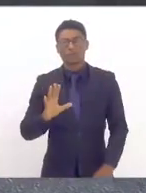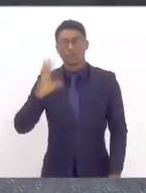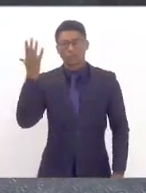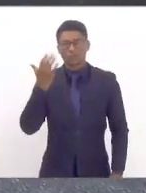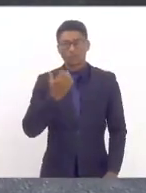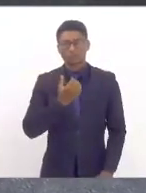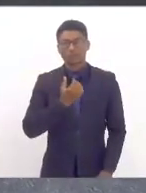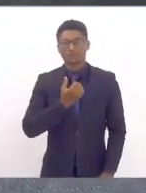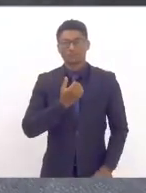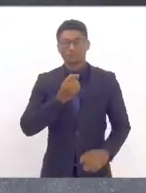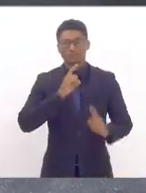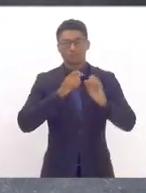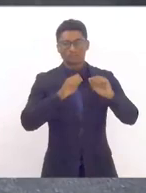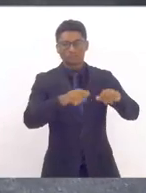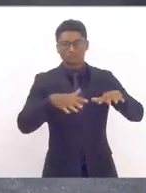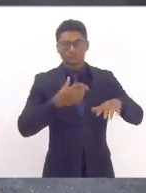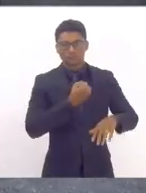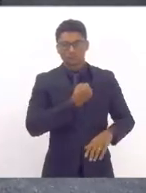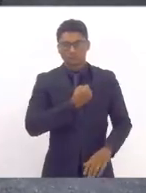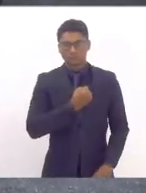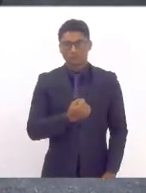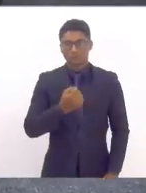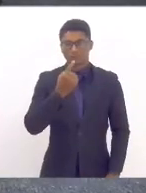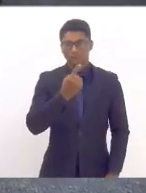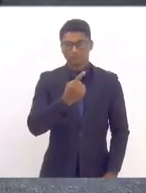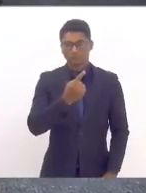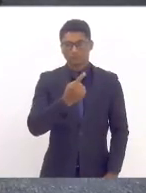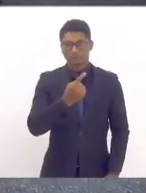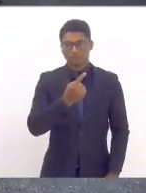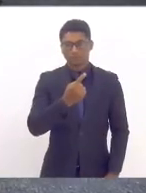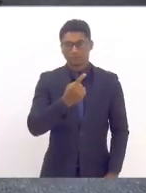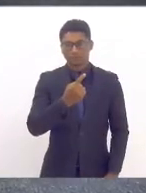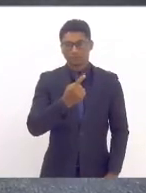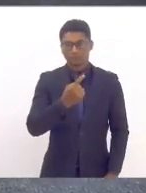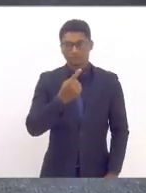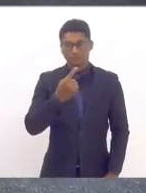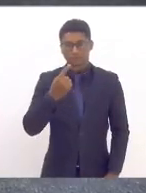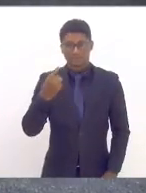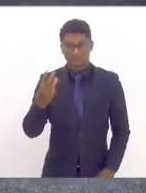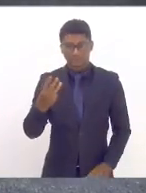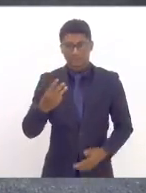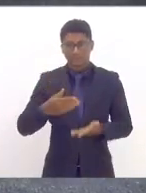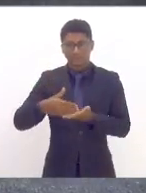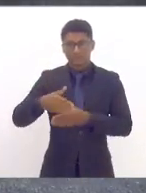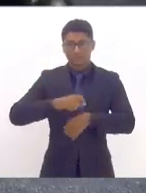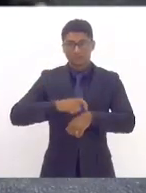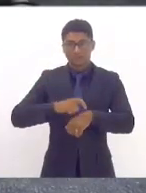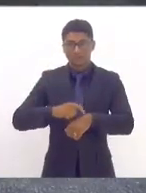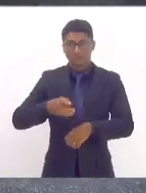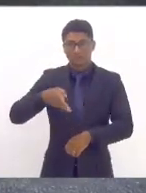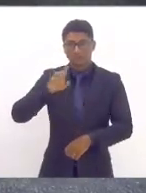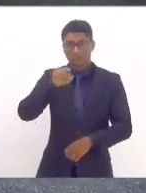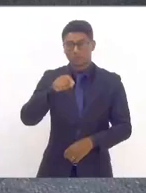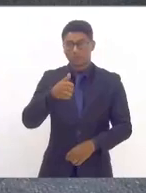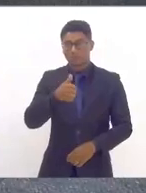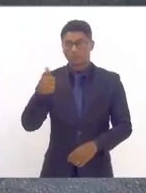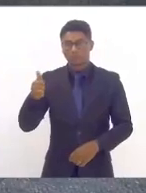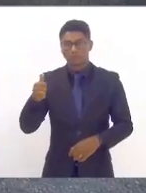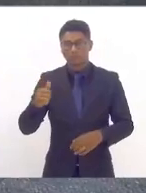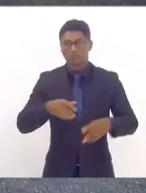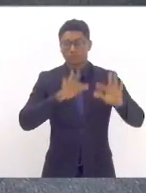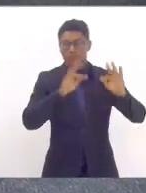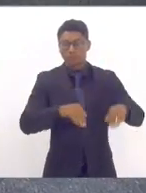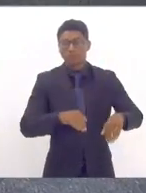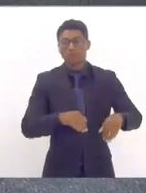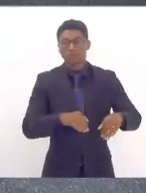na centésima trigésima sessão ordinária extraordinária que iniciada às 16 horas e 11 minutos encerrou seus 16